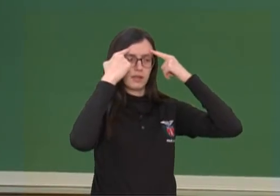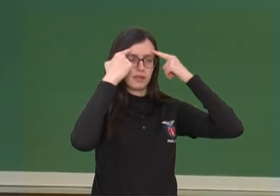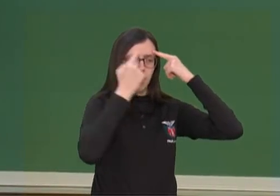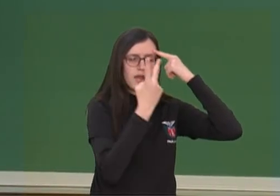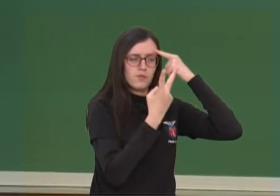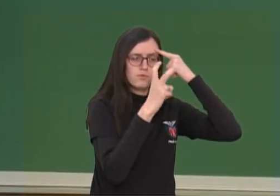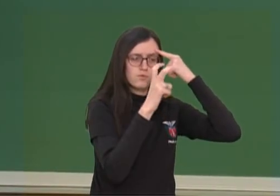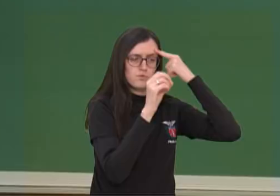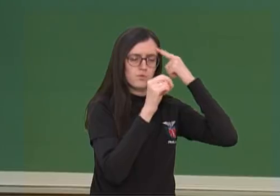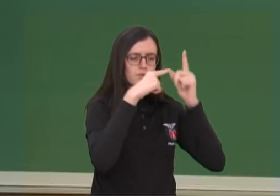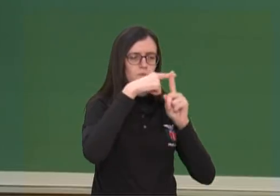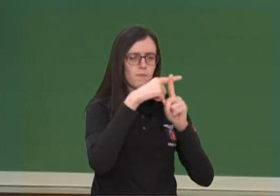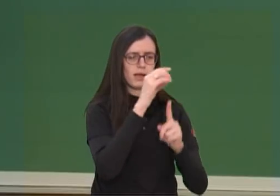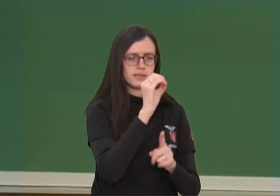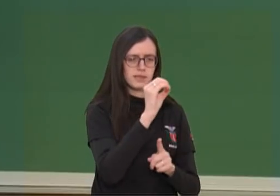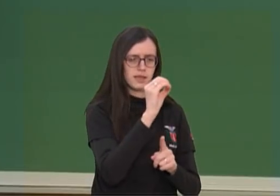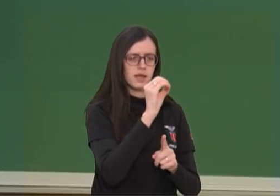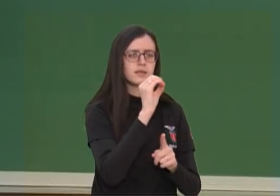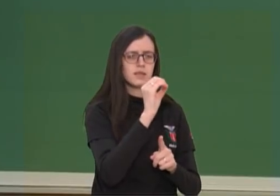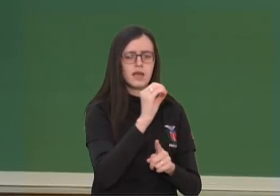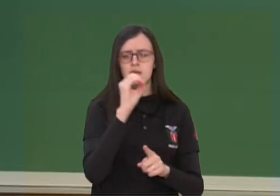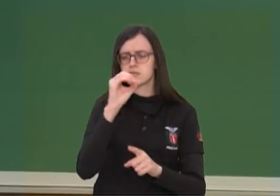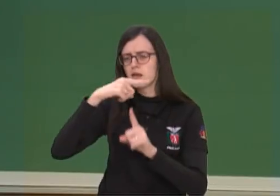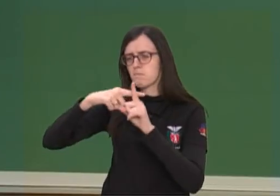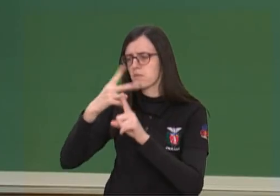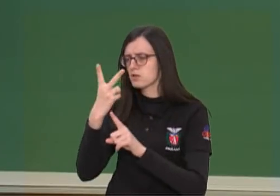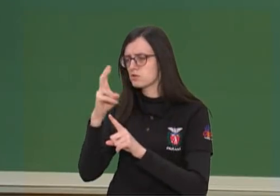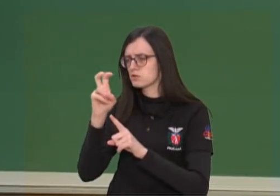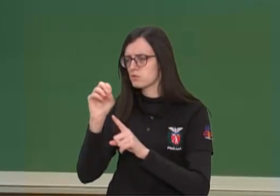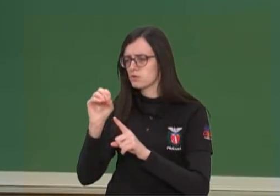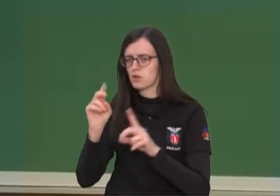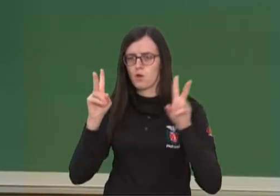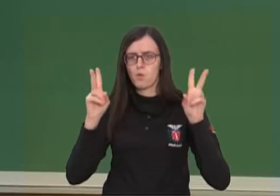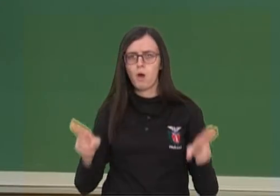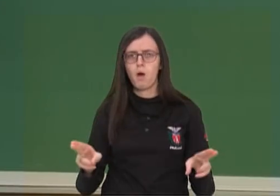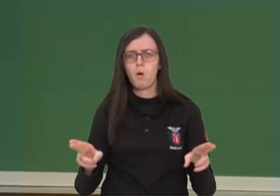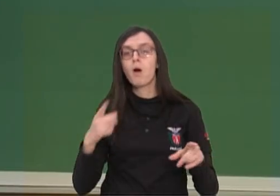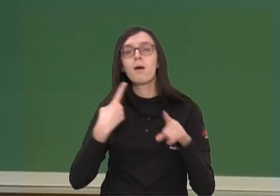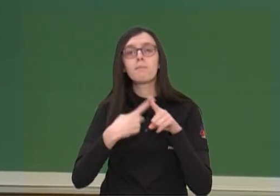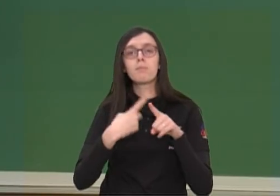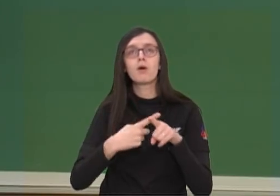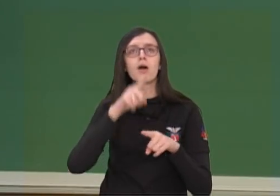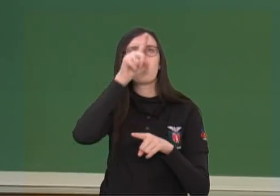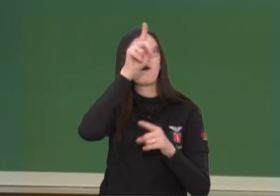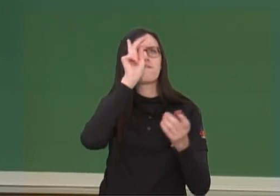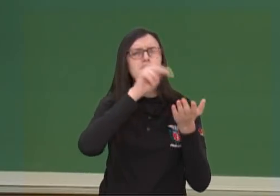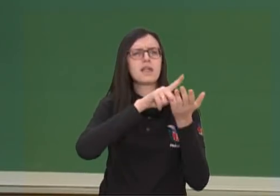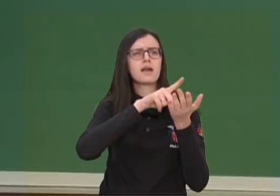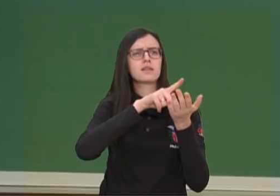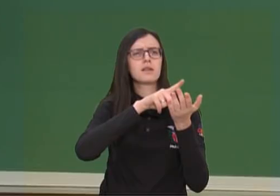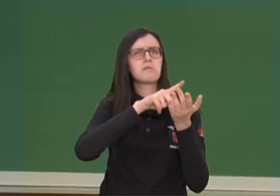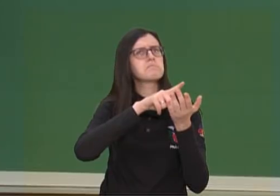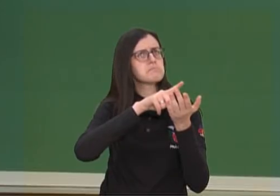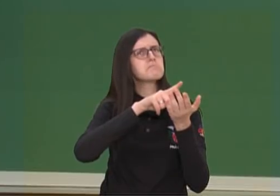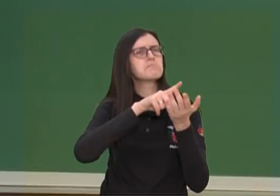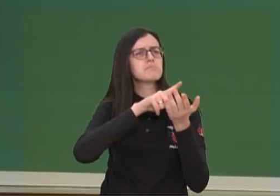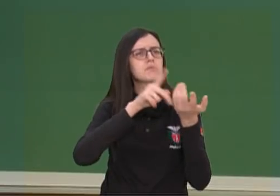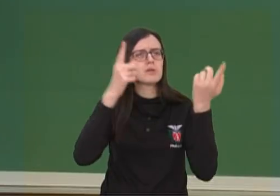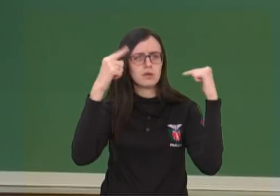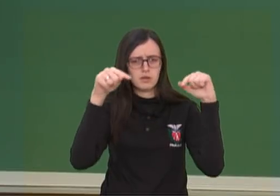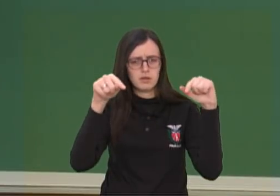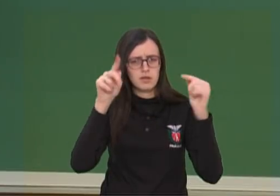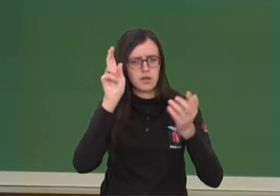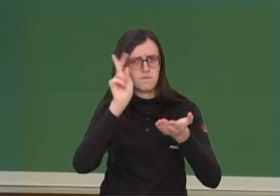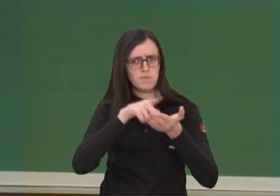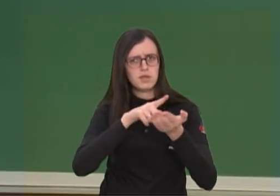pegar 250 mais 0, 0 mais 250 é a mesma coisa. Porque aqui foi verdadeiro, na propriedade comutativa aqui